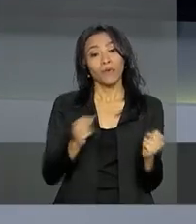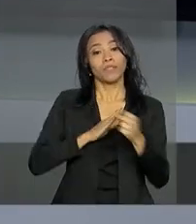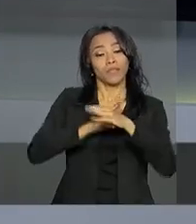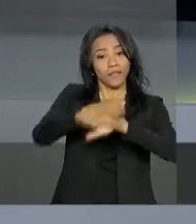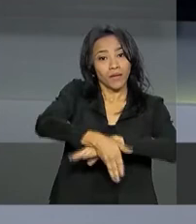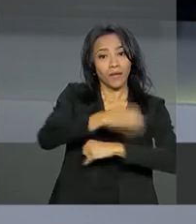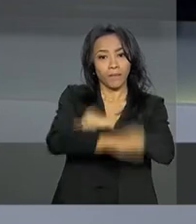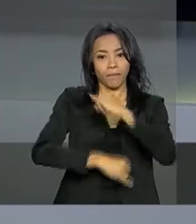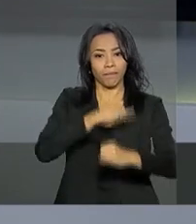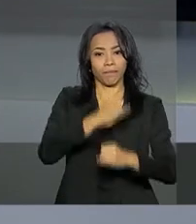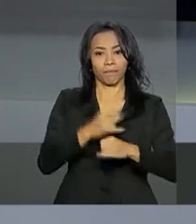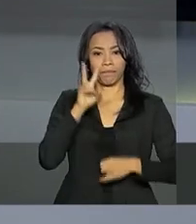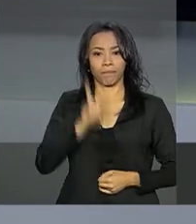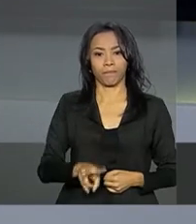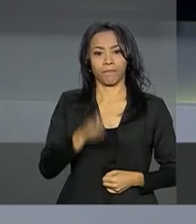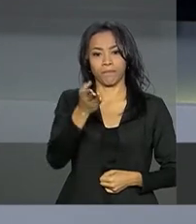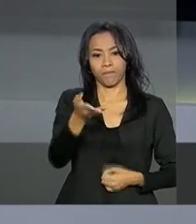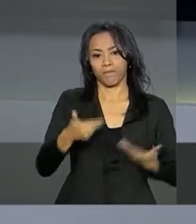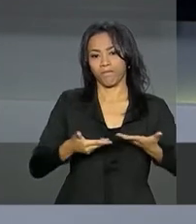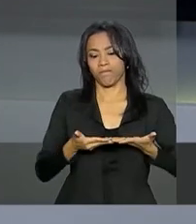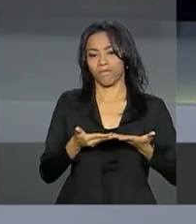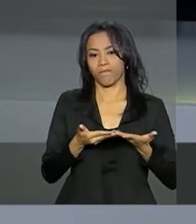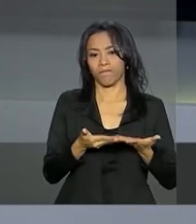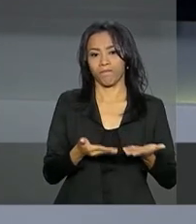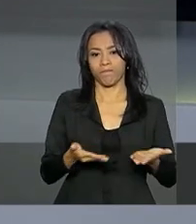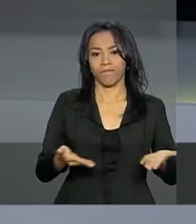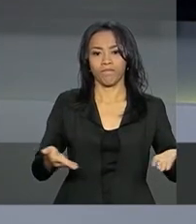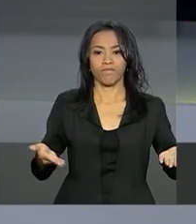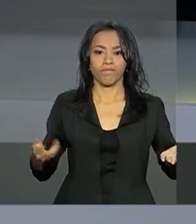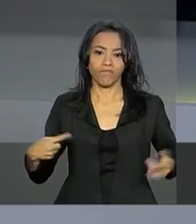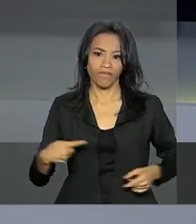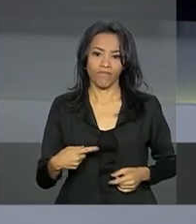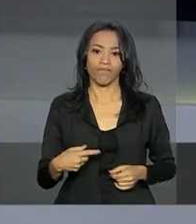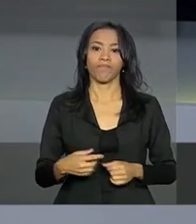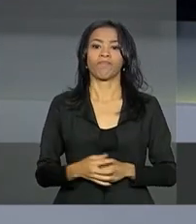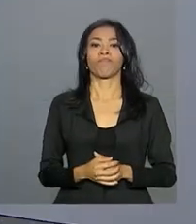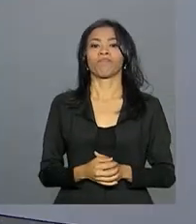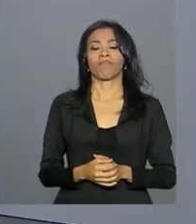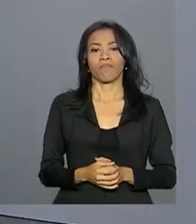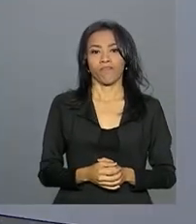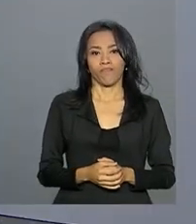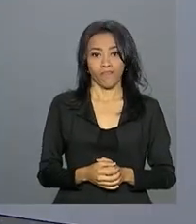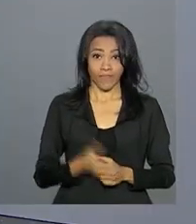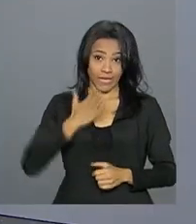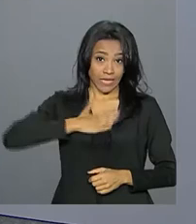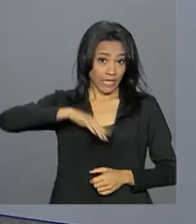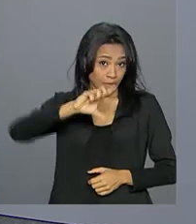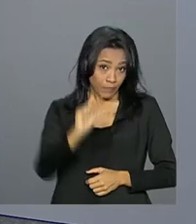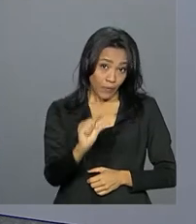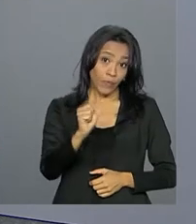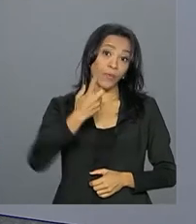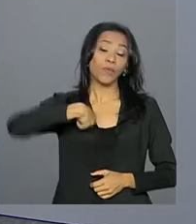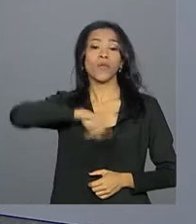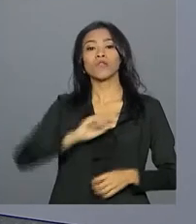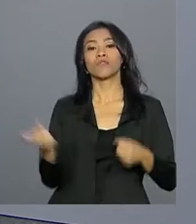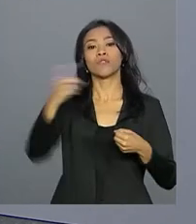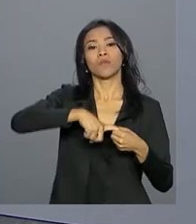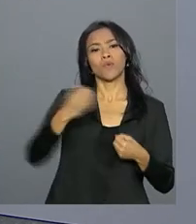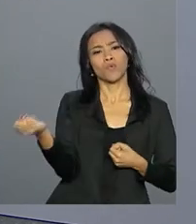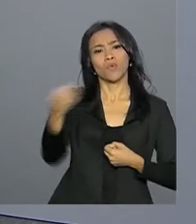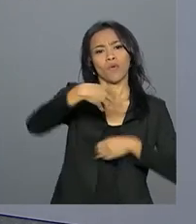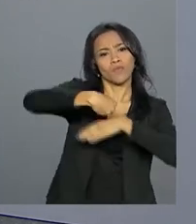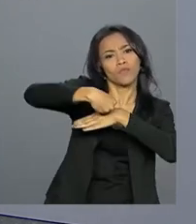site www.inn.ir 40 pontos gov.br e daqui a pouco nós voltamos com novas informações